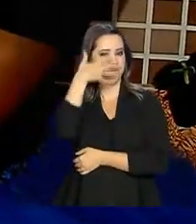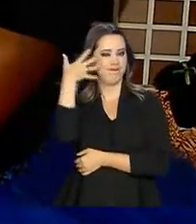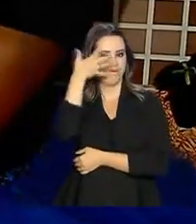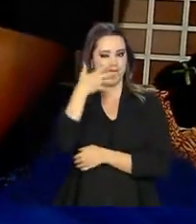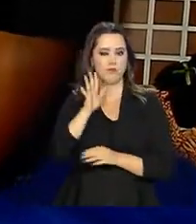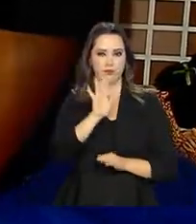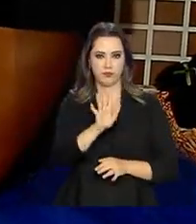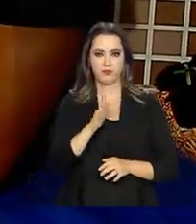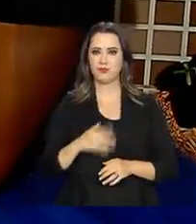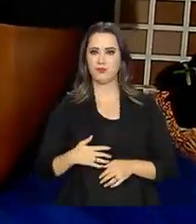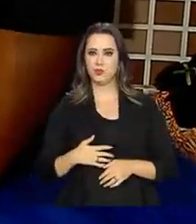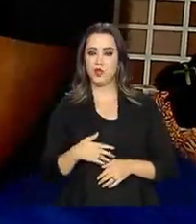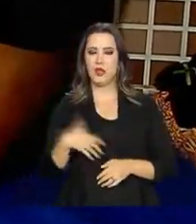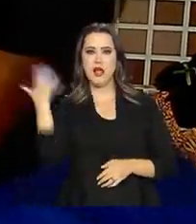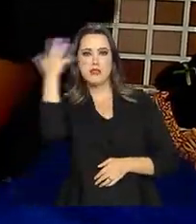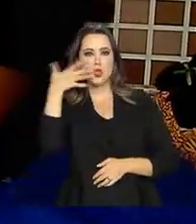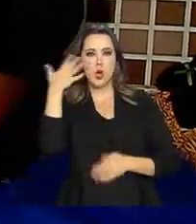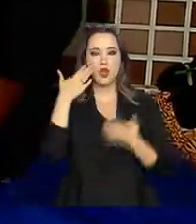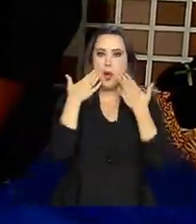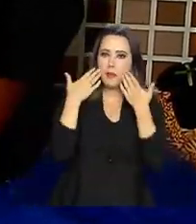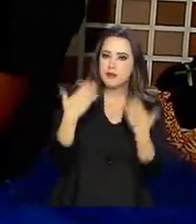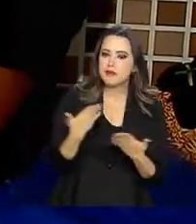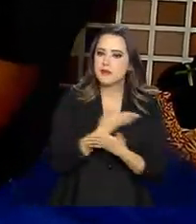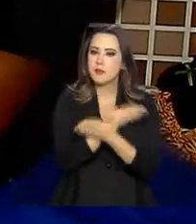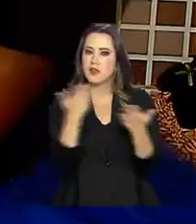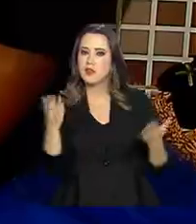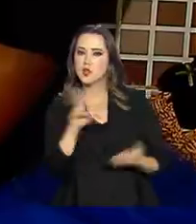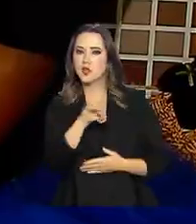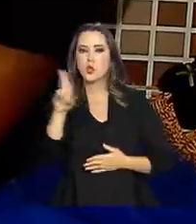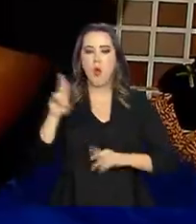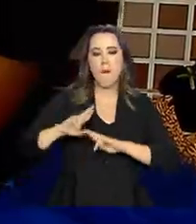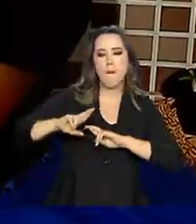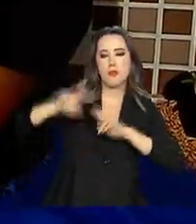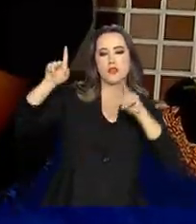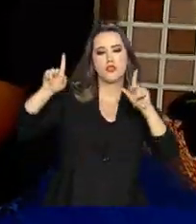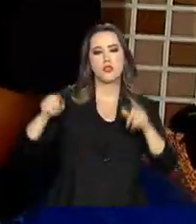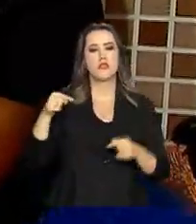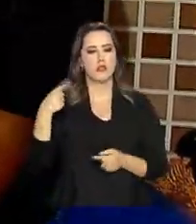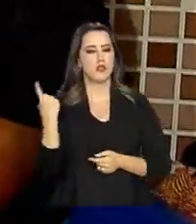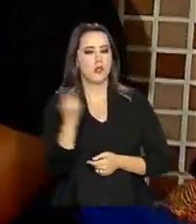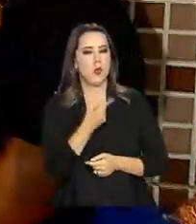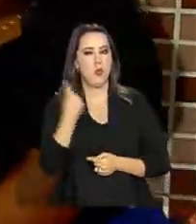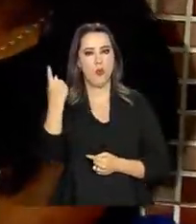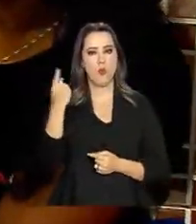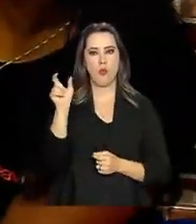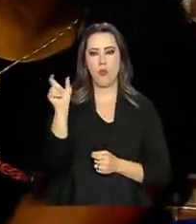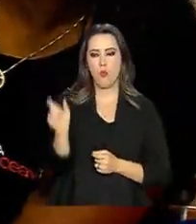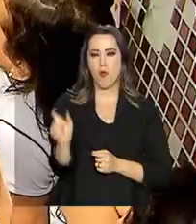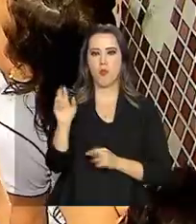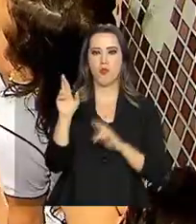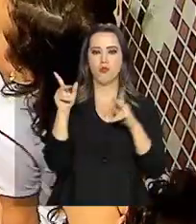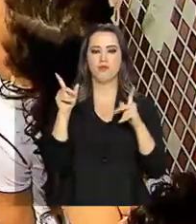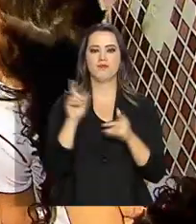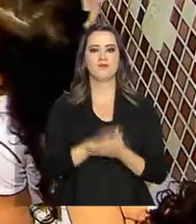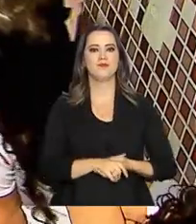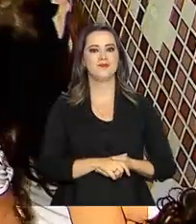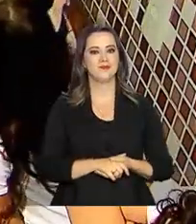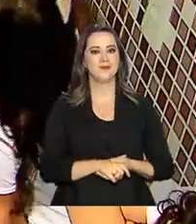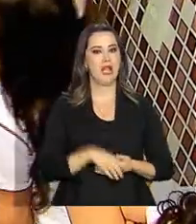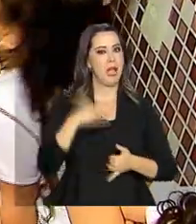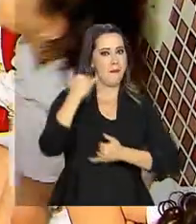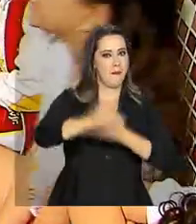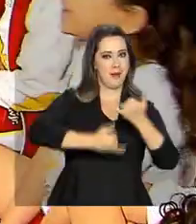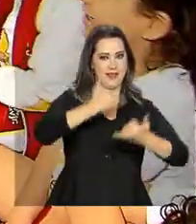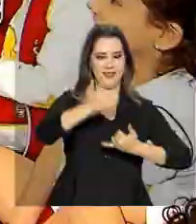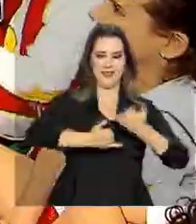você sou joão josé ou ainda sou um pouco diferente de forma lúdica